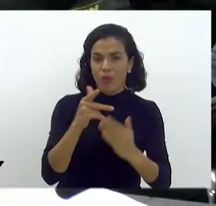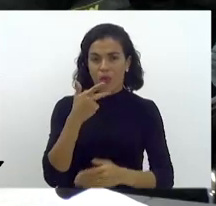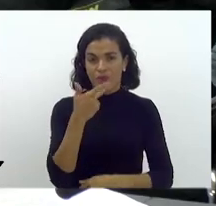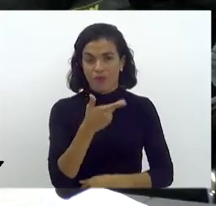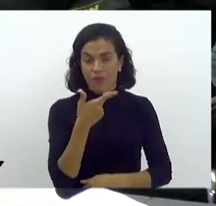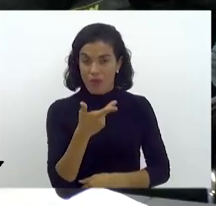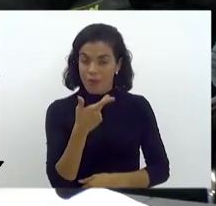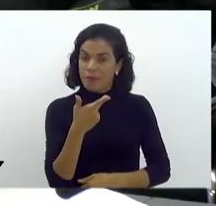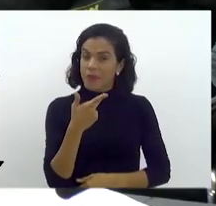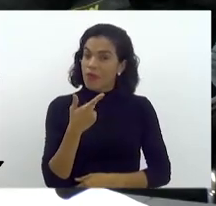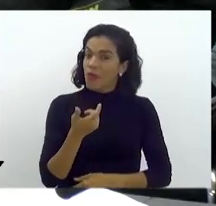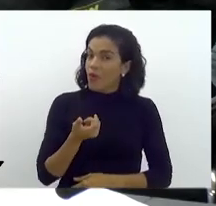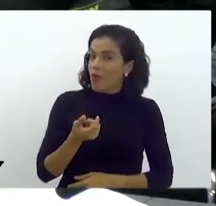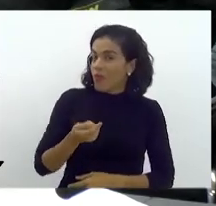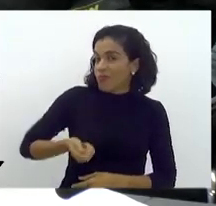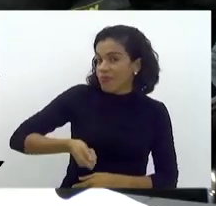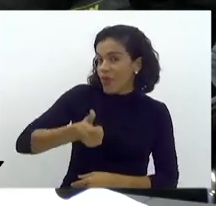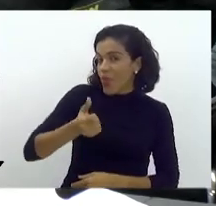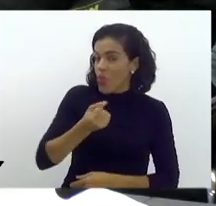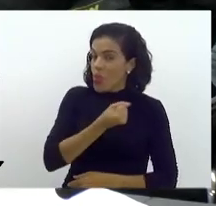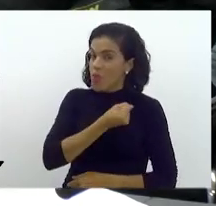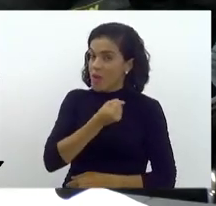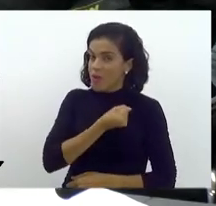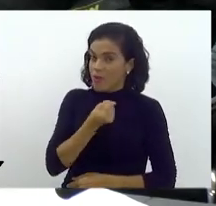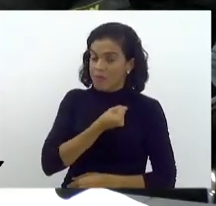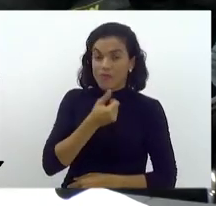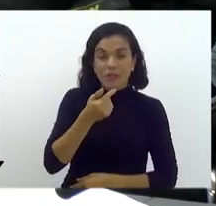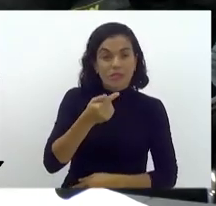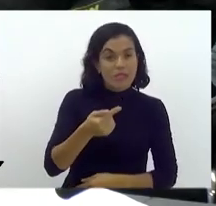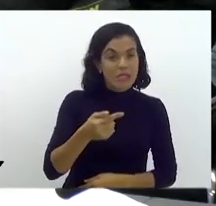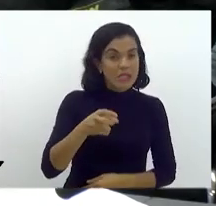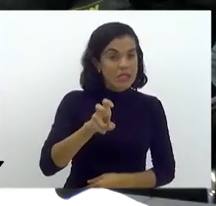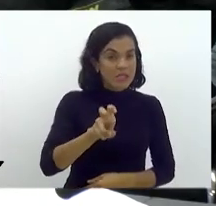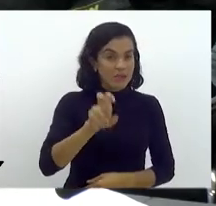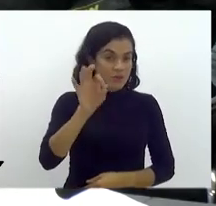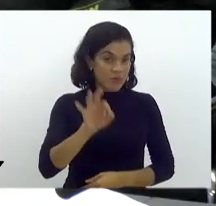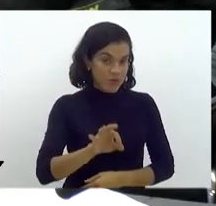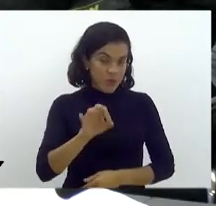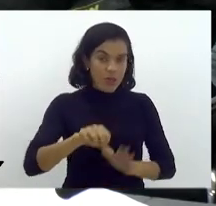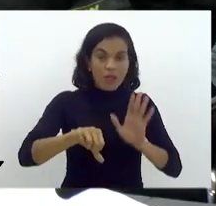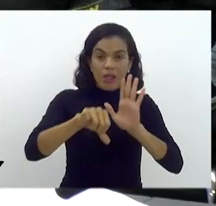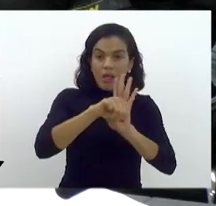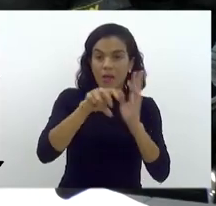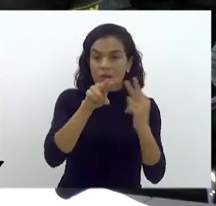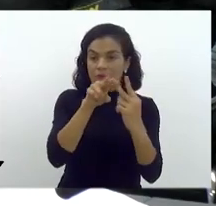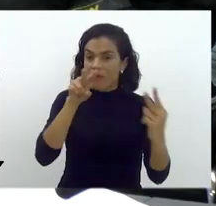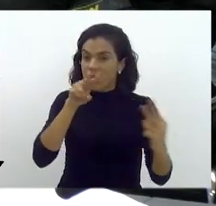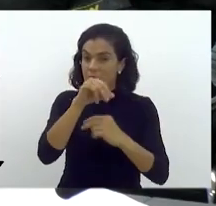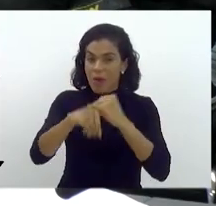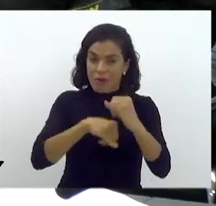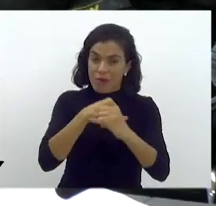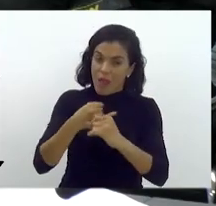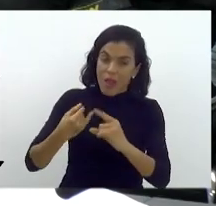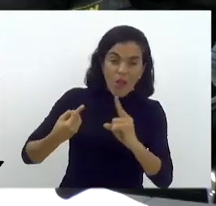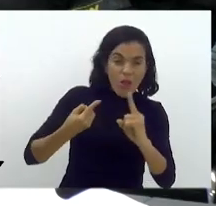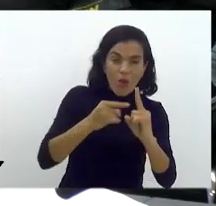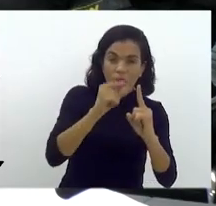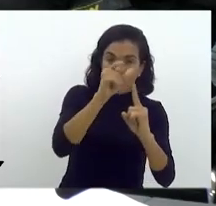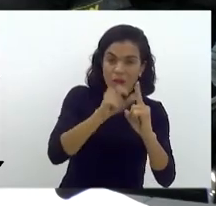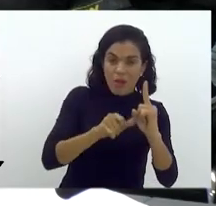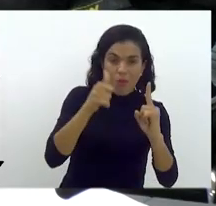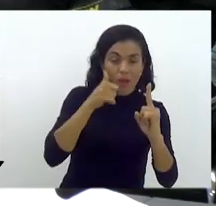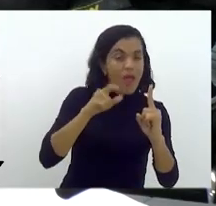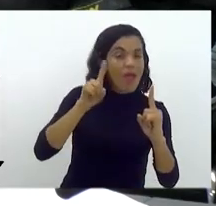vou dar um número talvez 75% dos crimes de internet contra mulher São